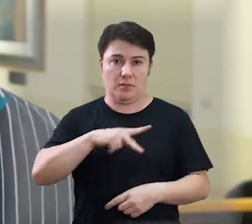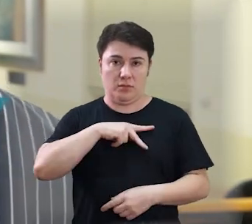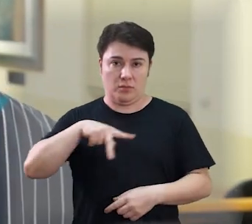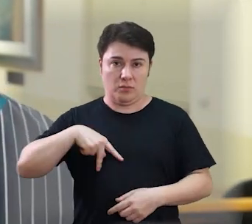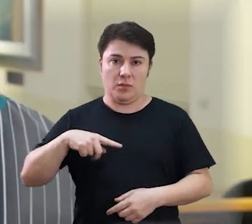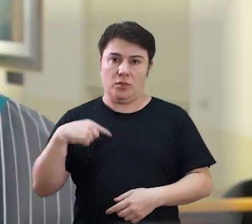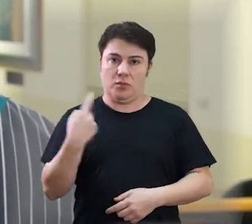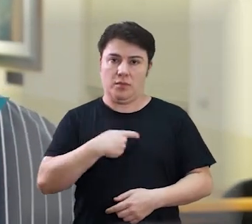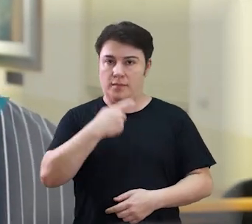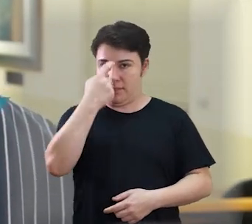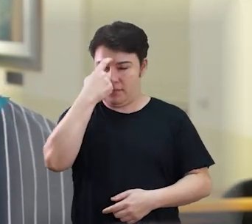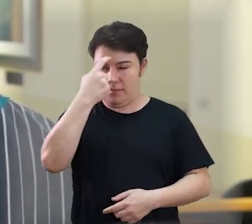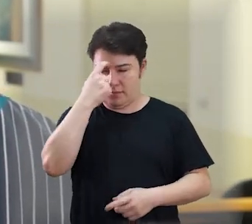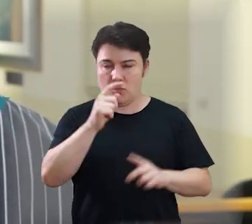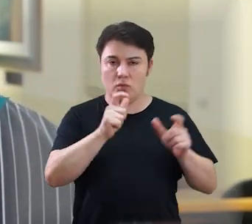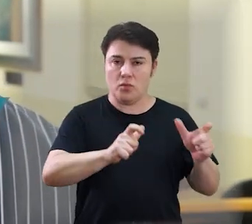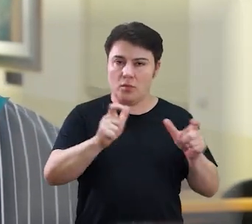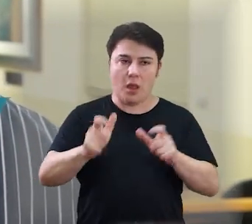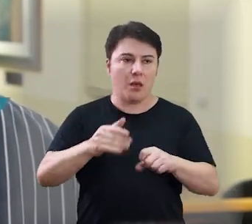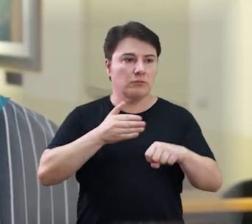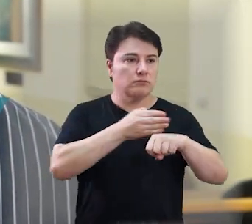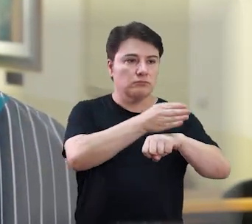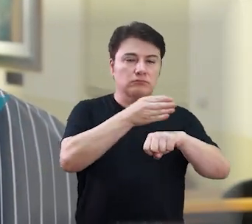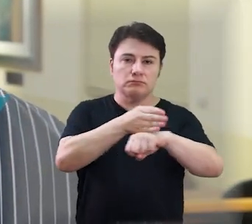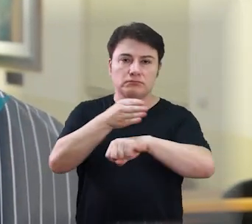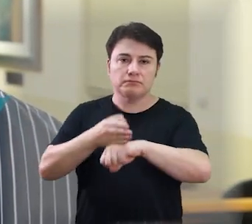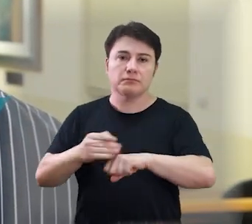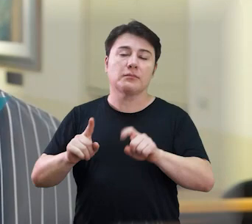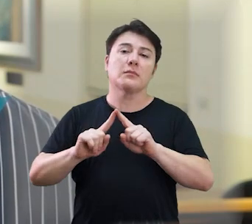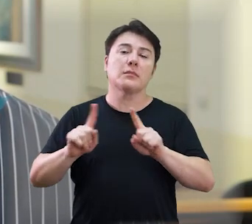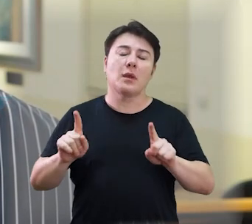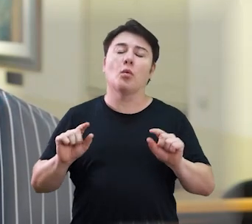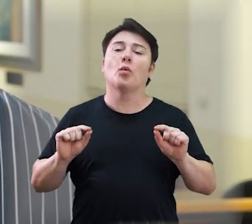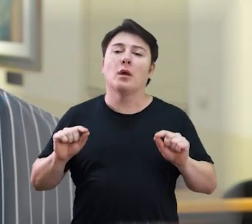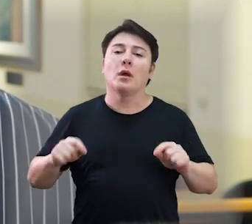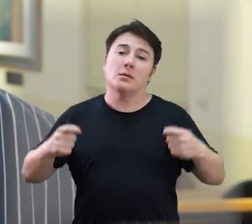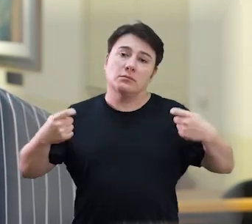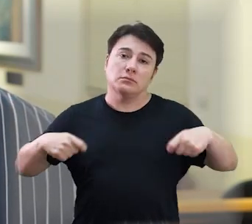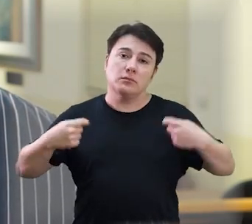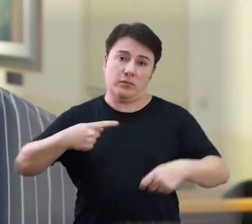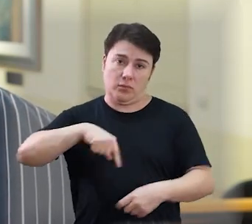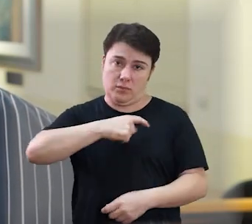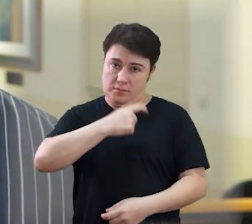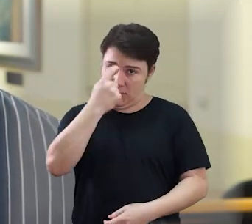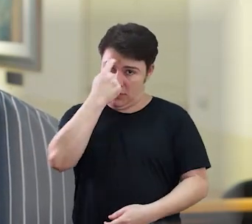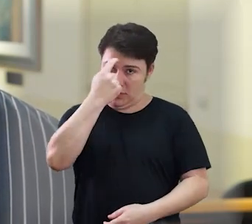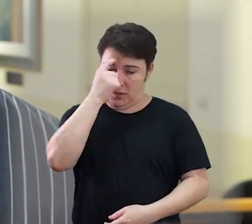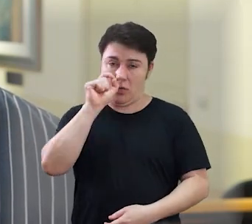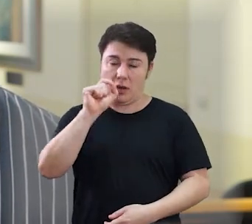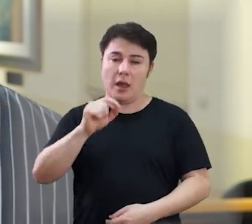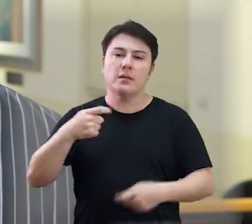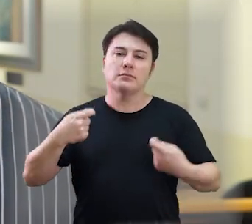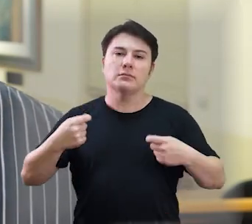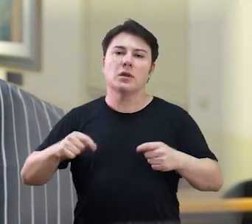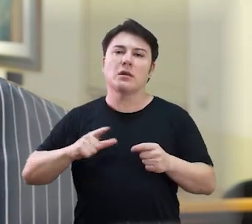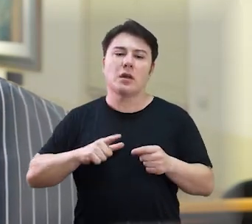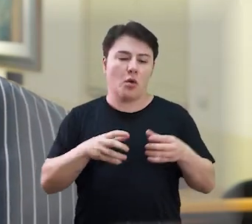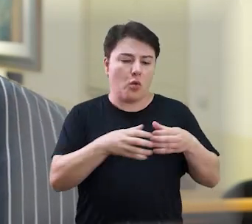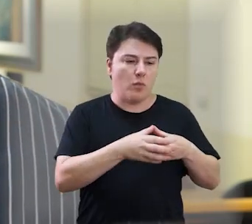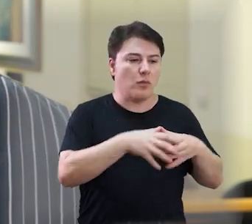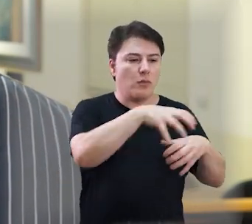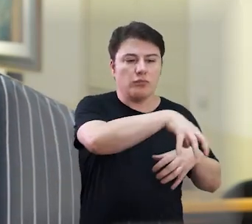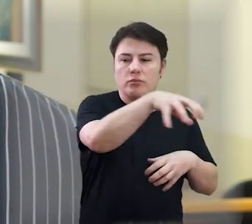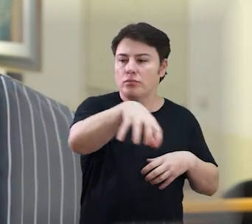espaços públicos e para sua utilização, ela deve estar pensando fundamentalmente em articular